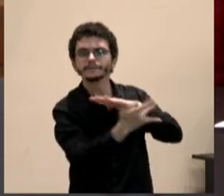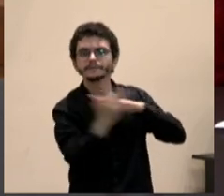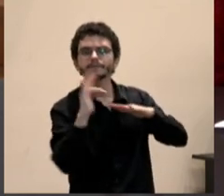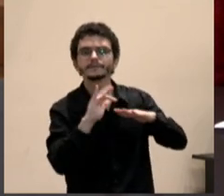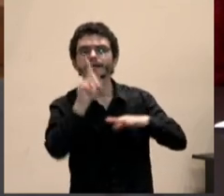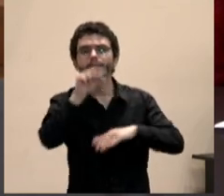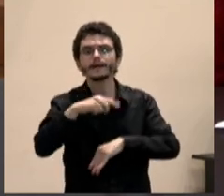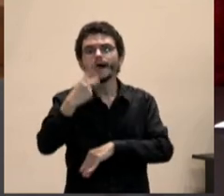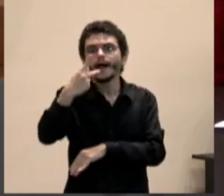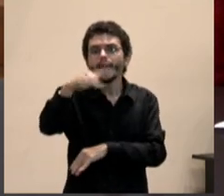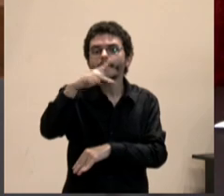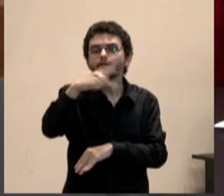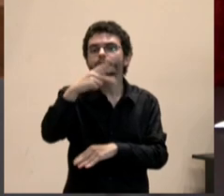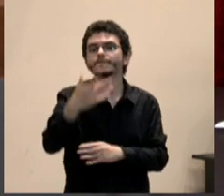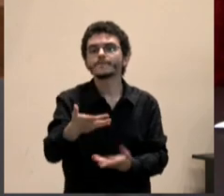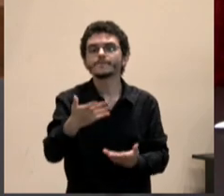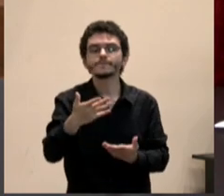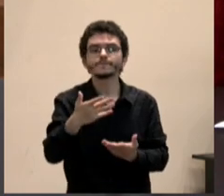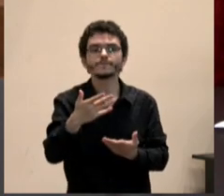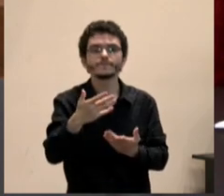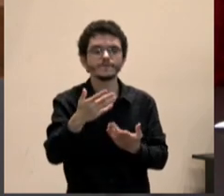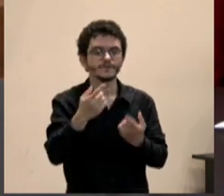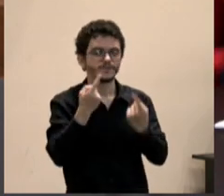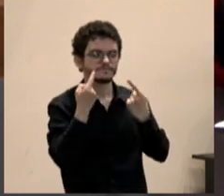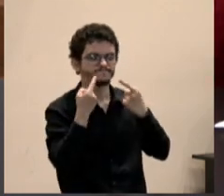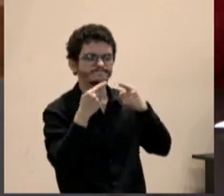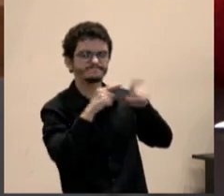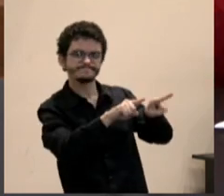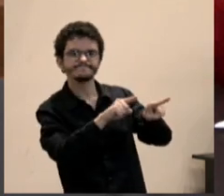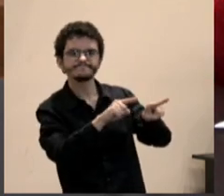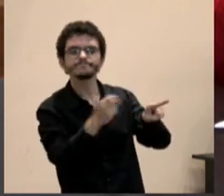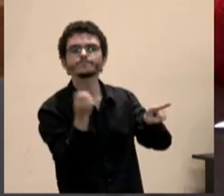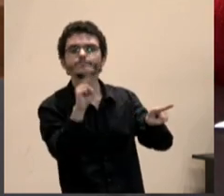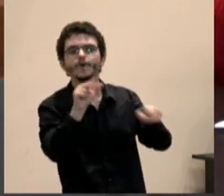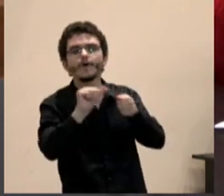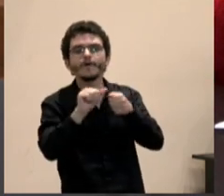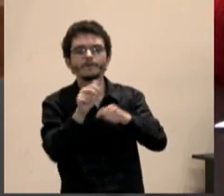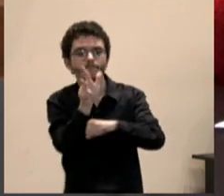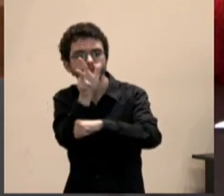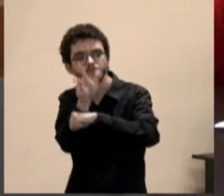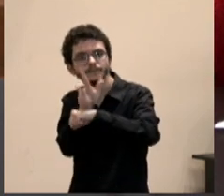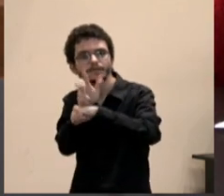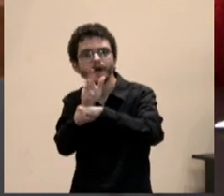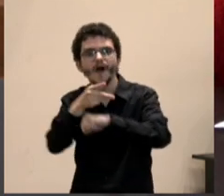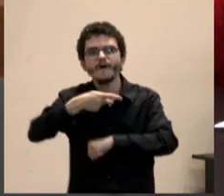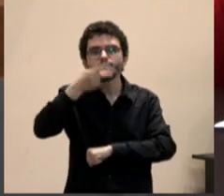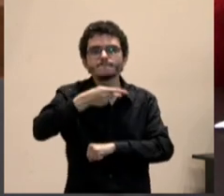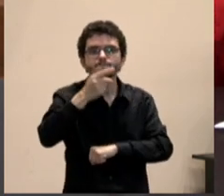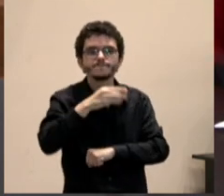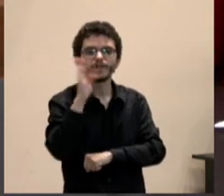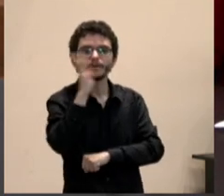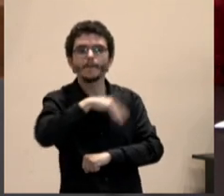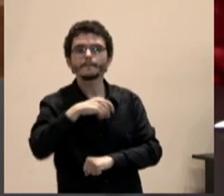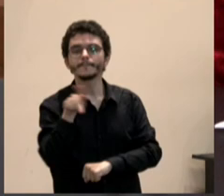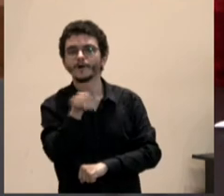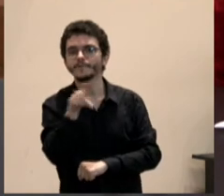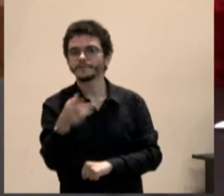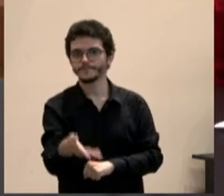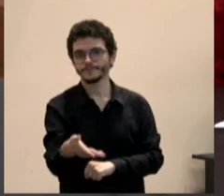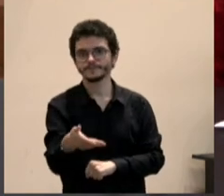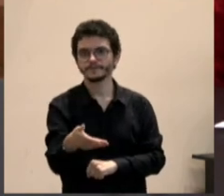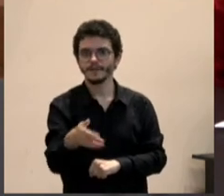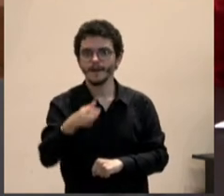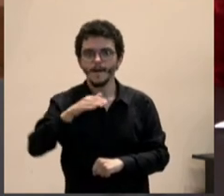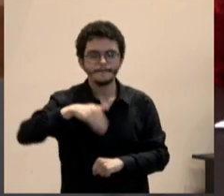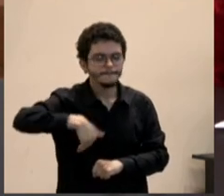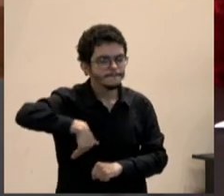você ofender ou fazer um vídeo expondo o professor. É o que dá